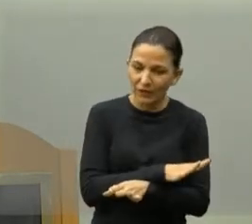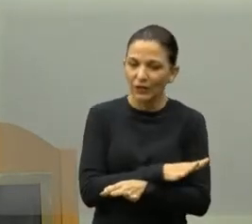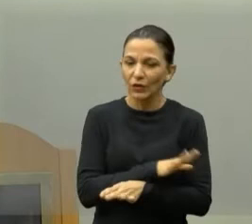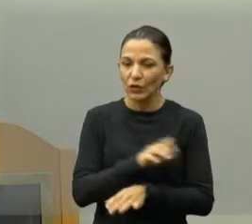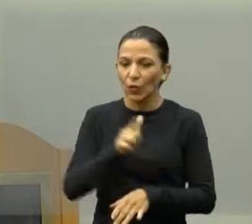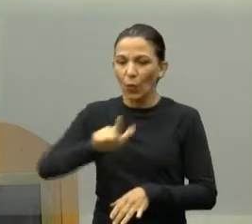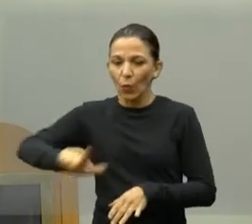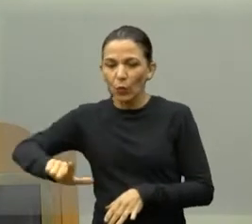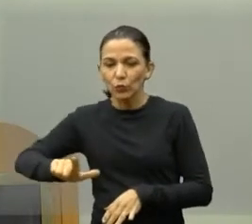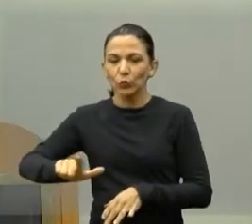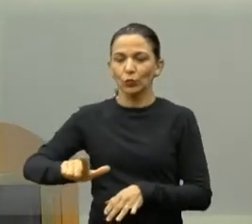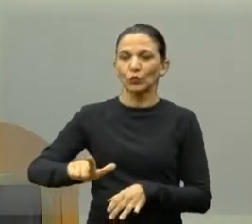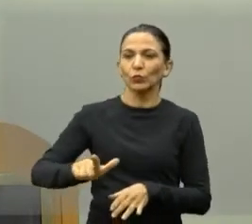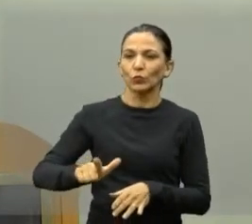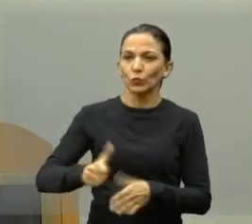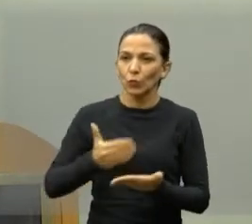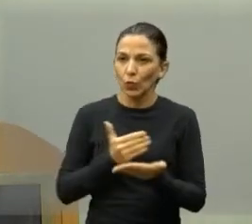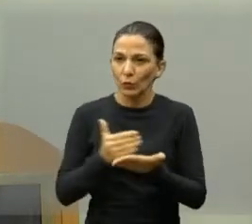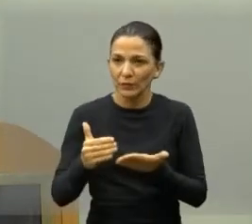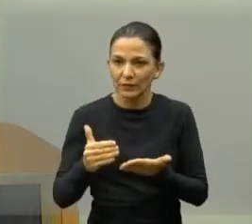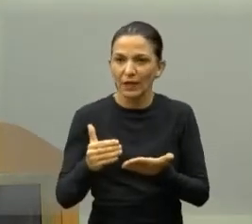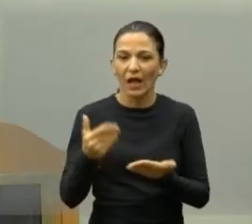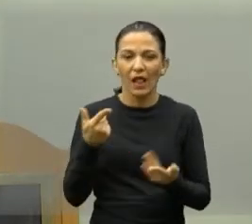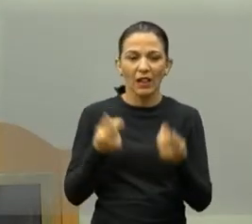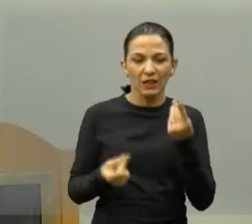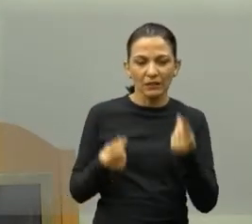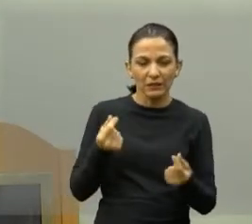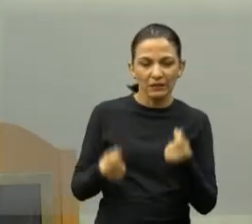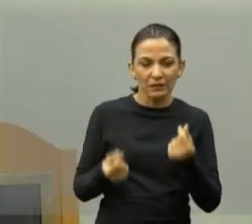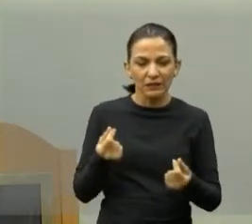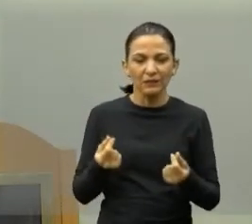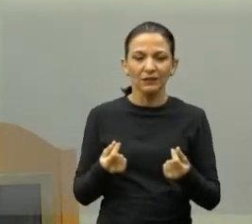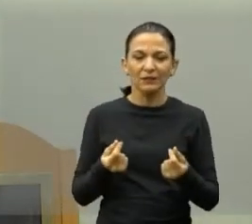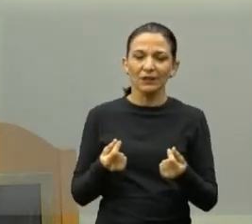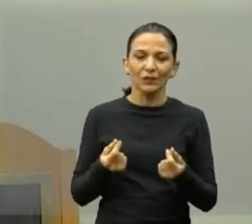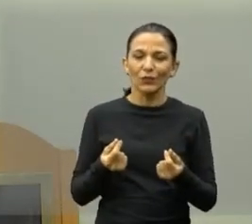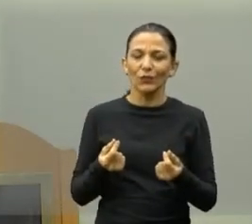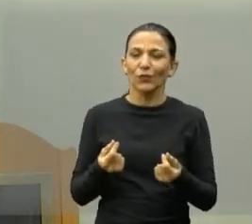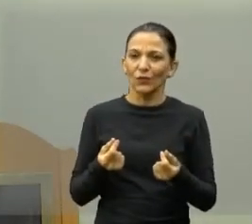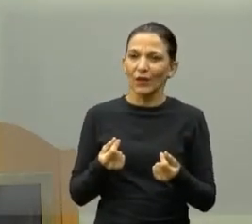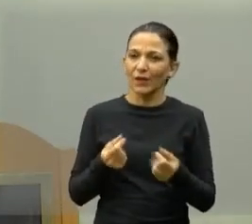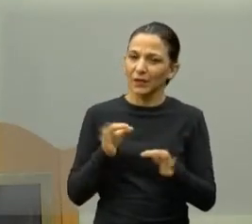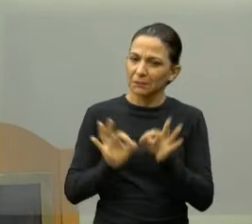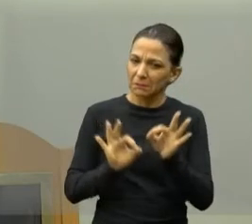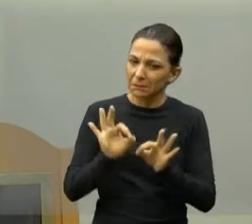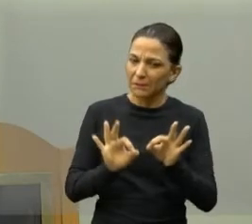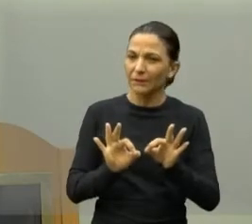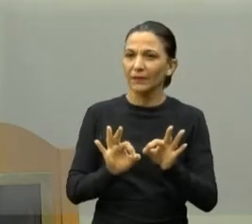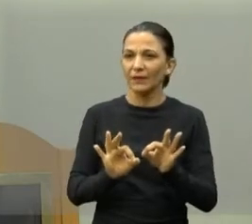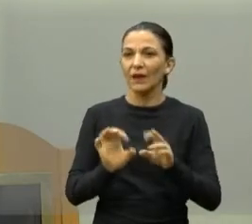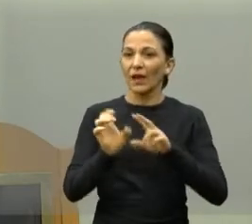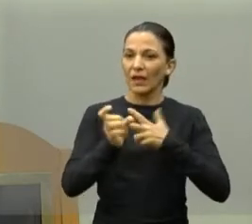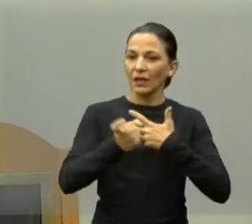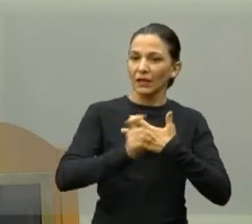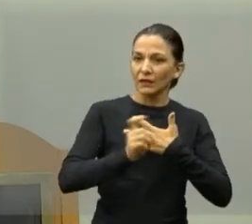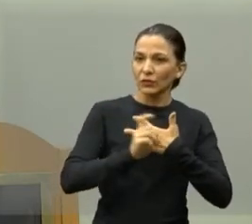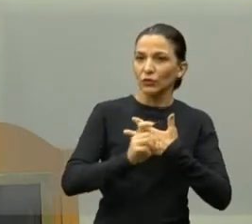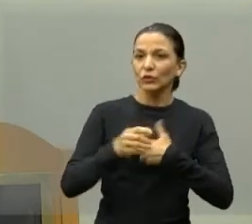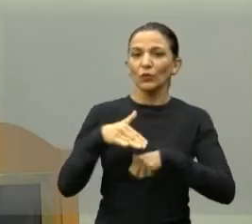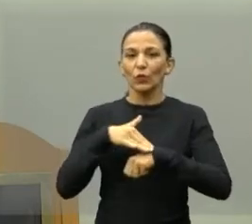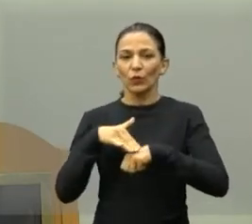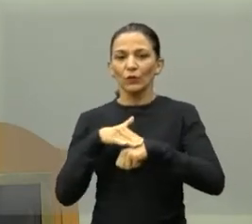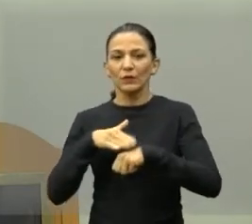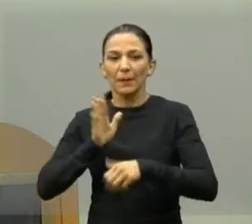tem outro que tá finalizando uma licitação a gente precisa dessa informação então assim que o Executivo converse